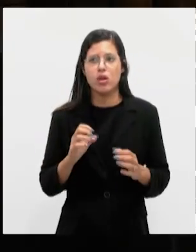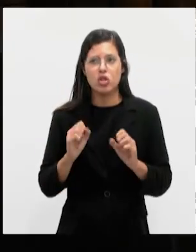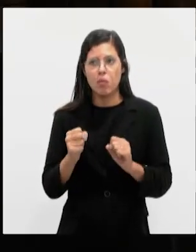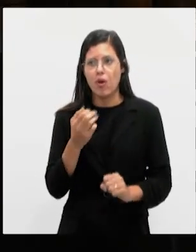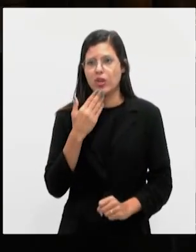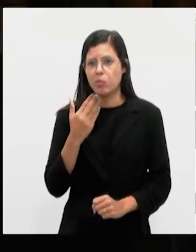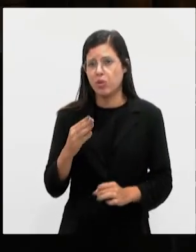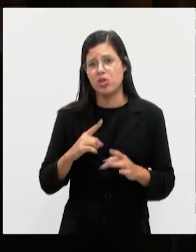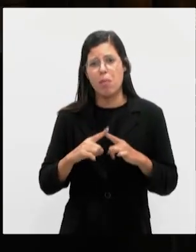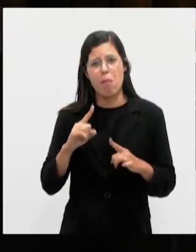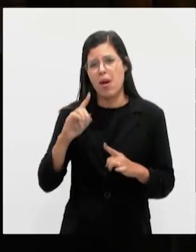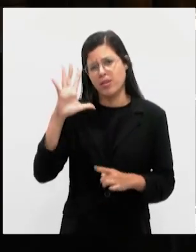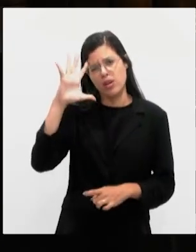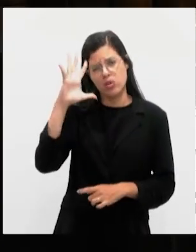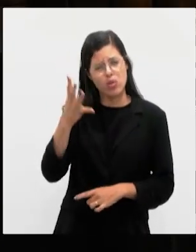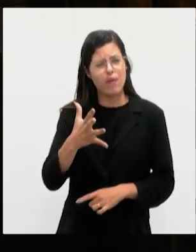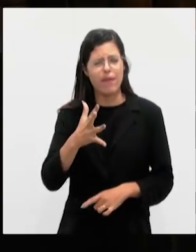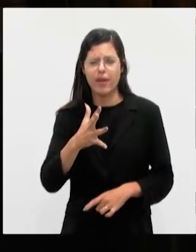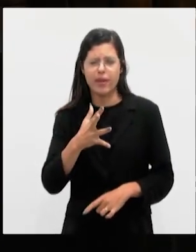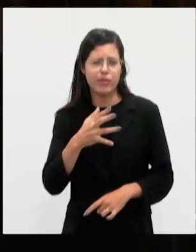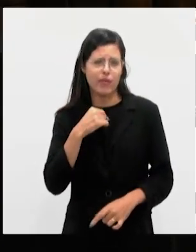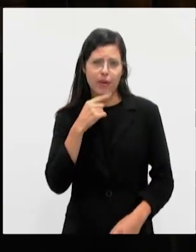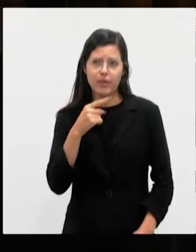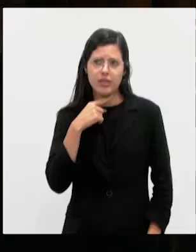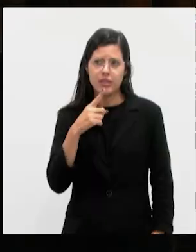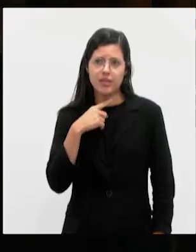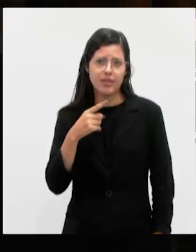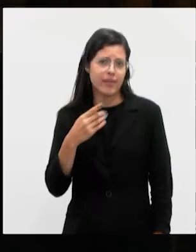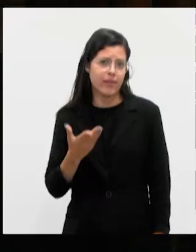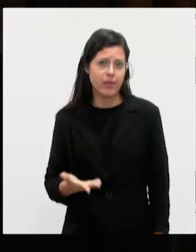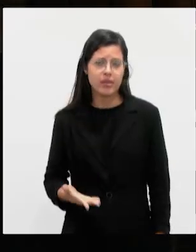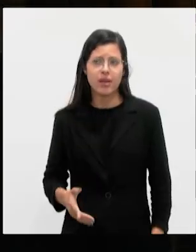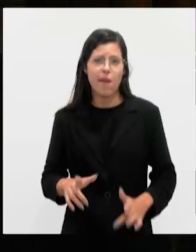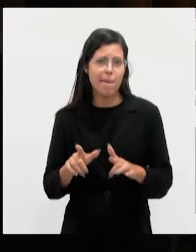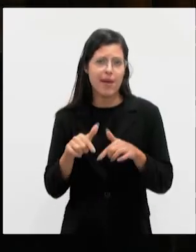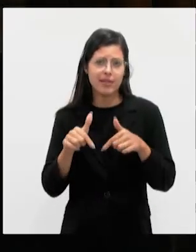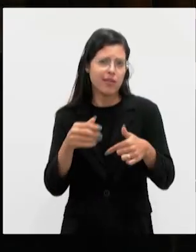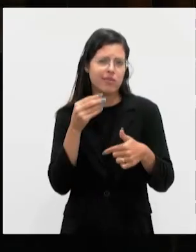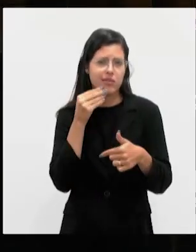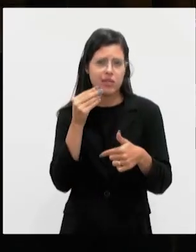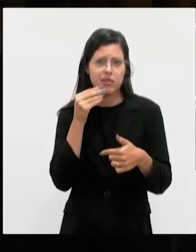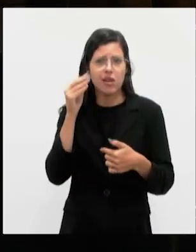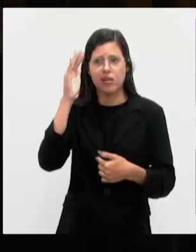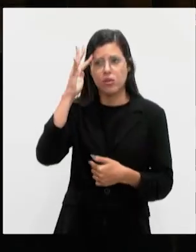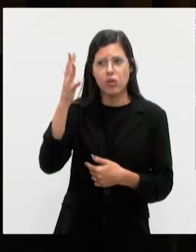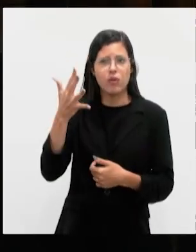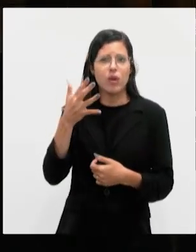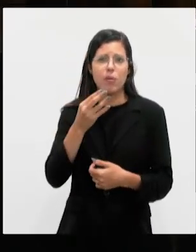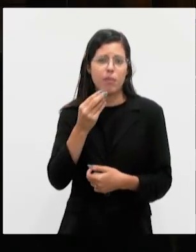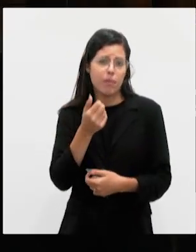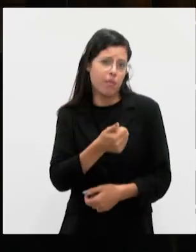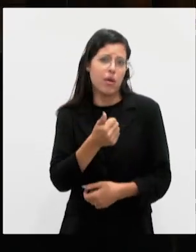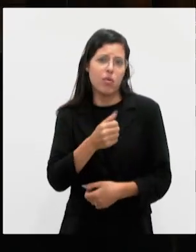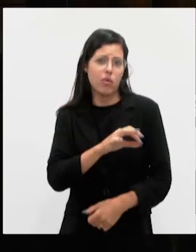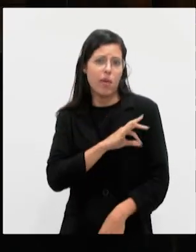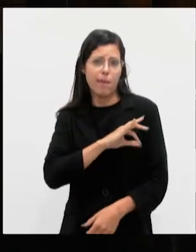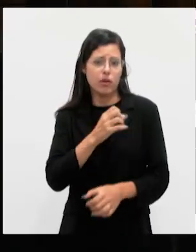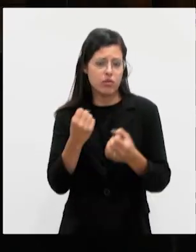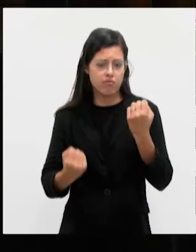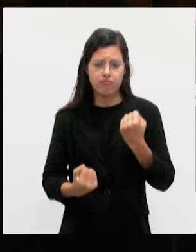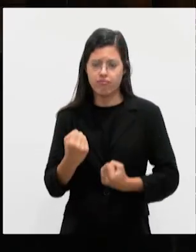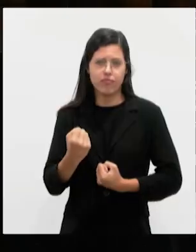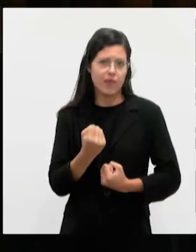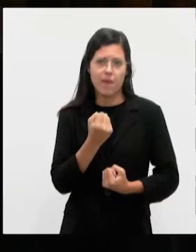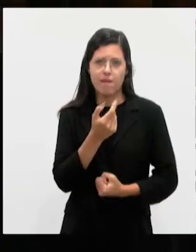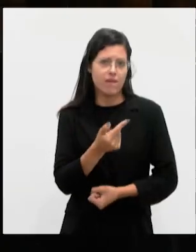resolver. Isso aí é ação paliativa. A polícia, primeiro, que não vai estar 24 horas ali. A hora que sair, volta